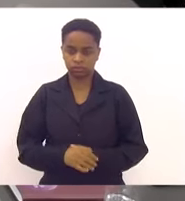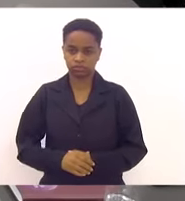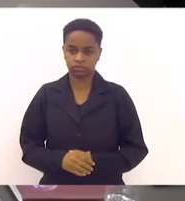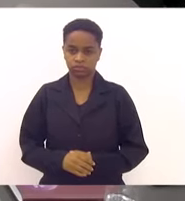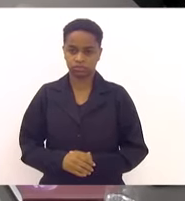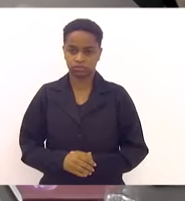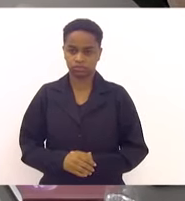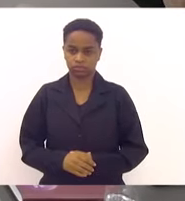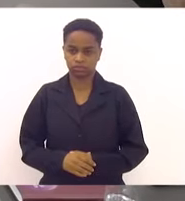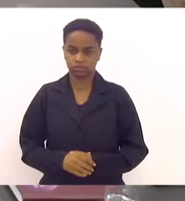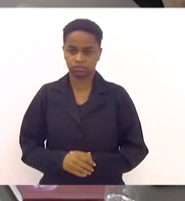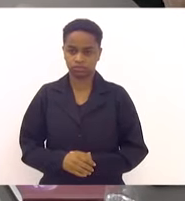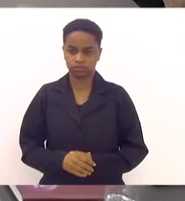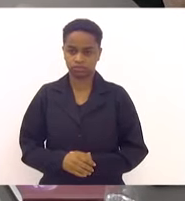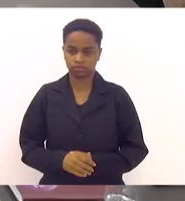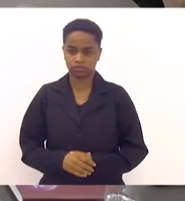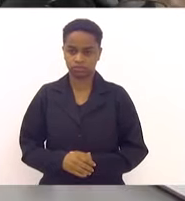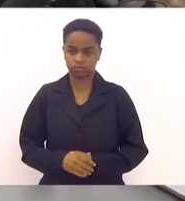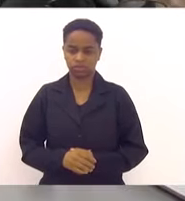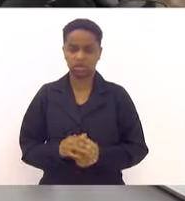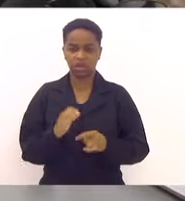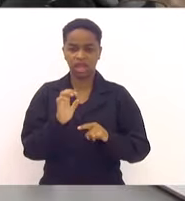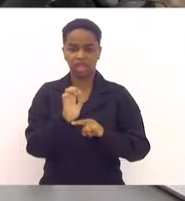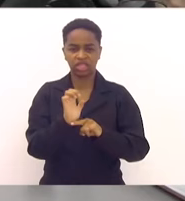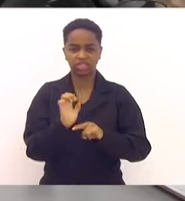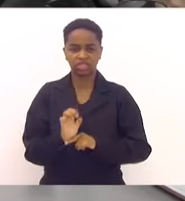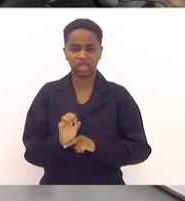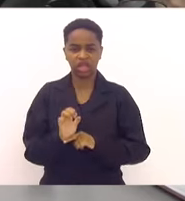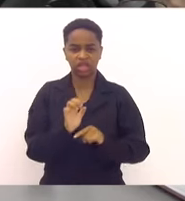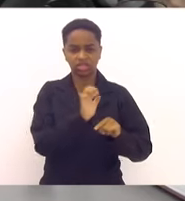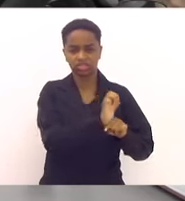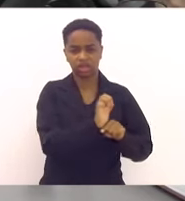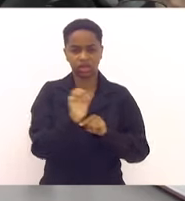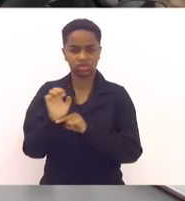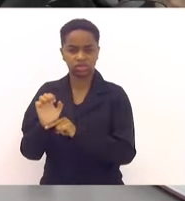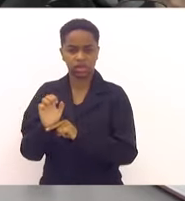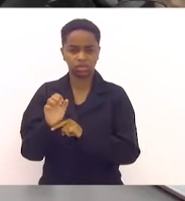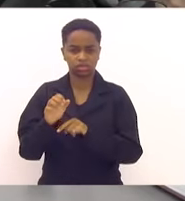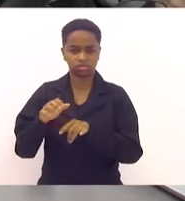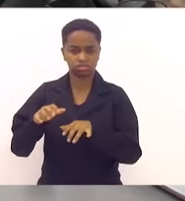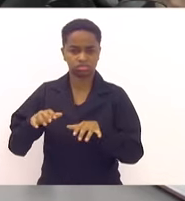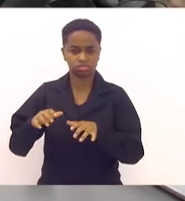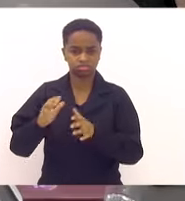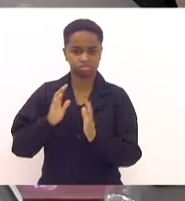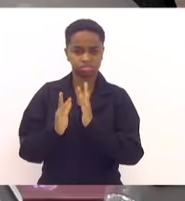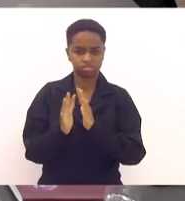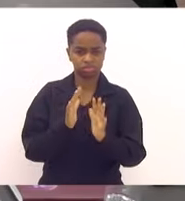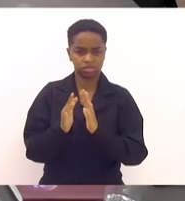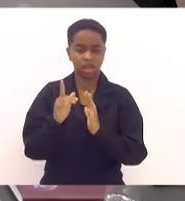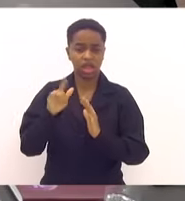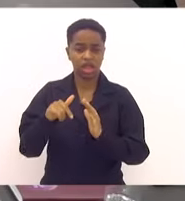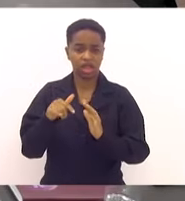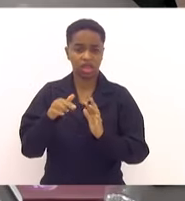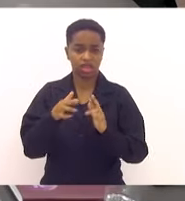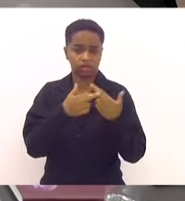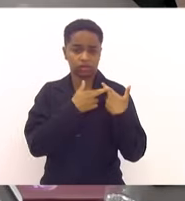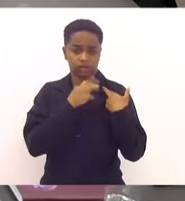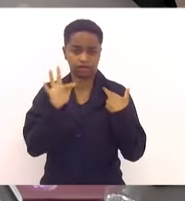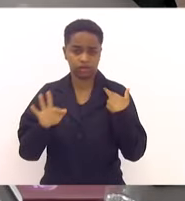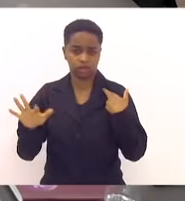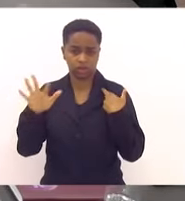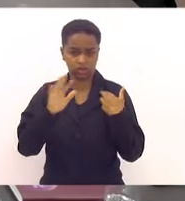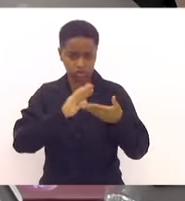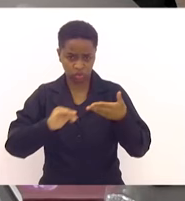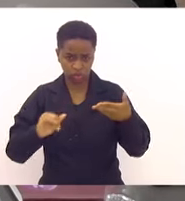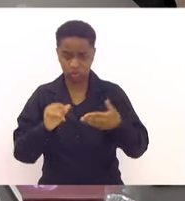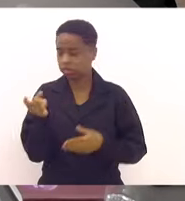esse inter, porque o interestadual é federal. Tirou isso? Não, não tirei, não. Na verdade,